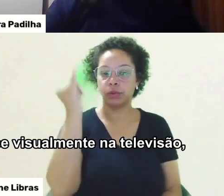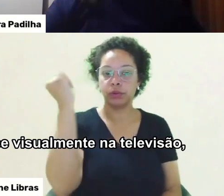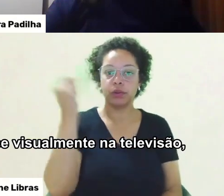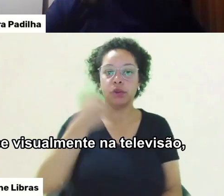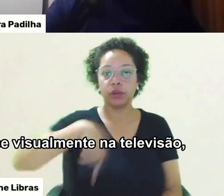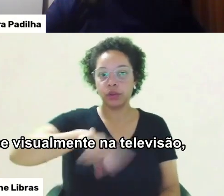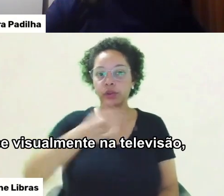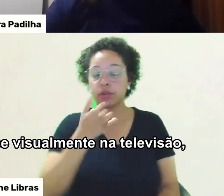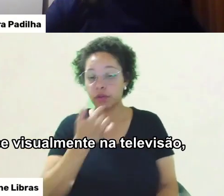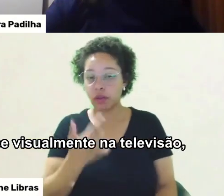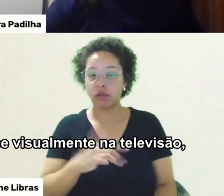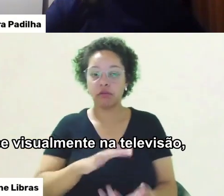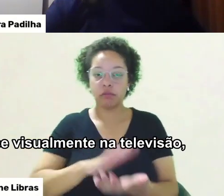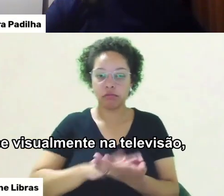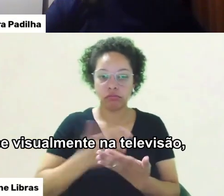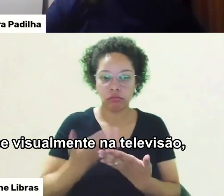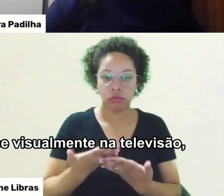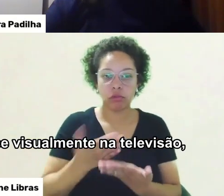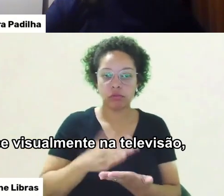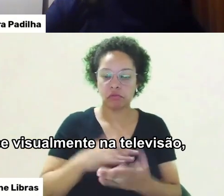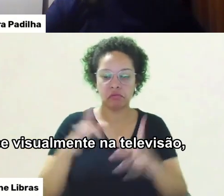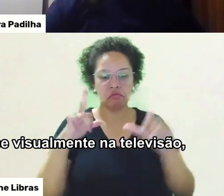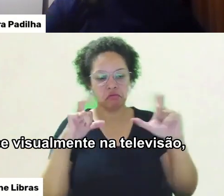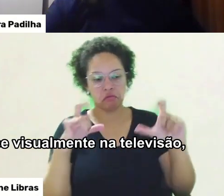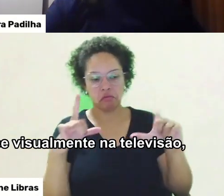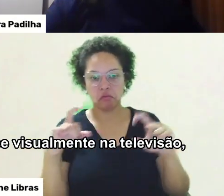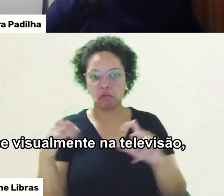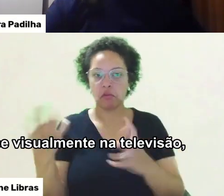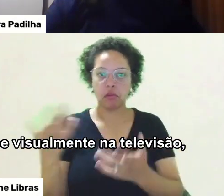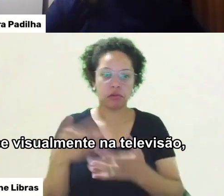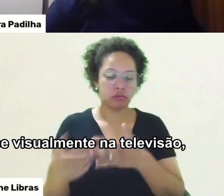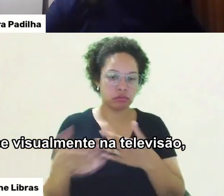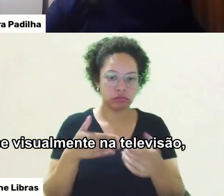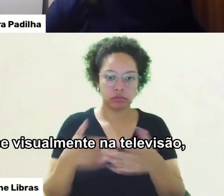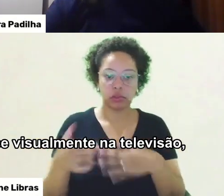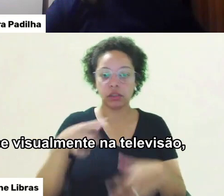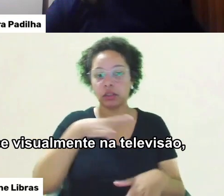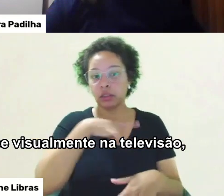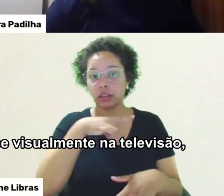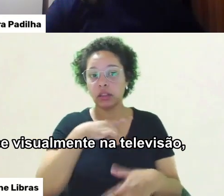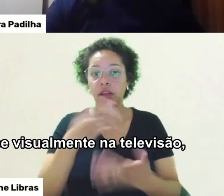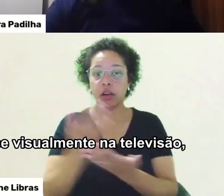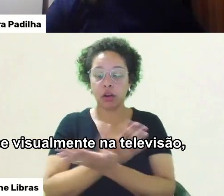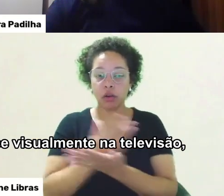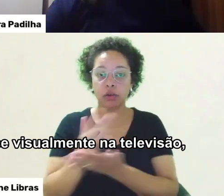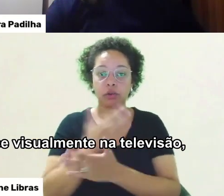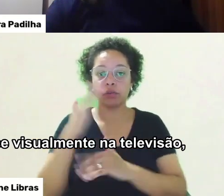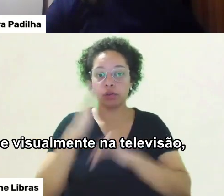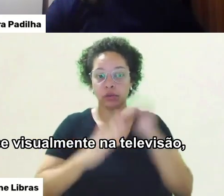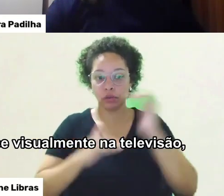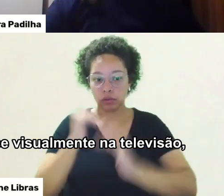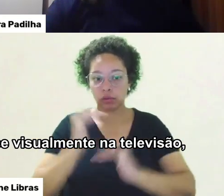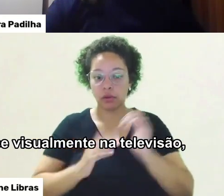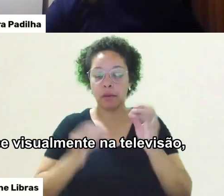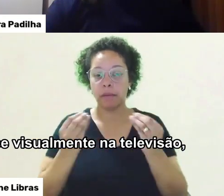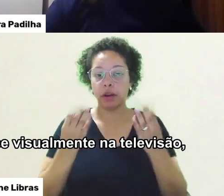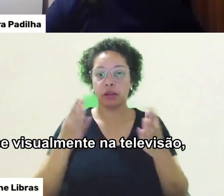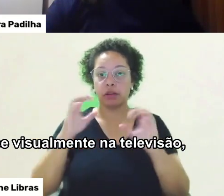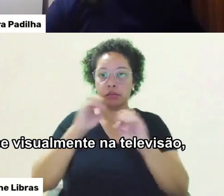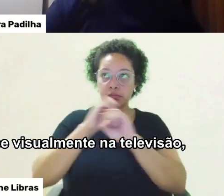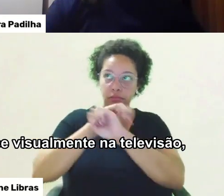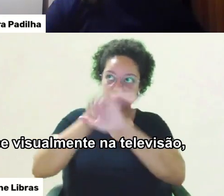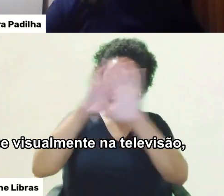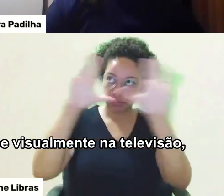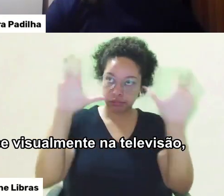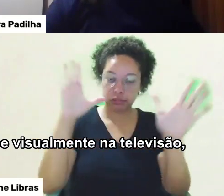seja uma imagem, uma cena, algo assim, em palavras, nós temos que seguir algumas técnicas para que isso seja o mais claro possível e